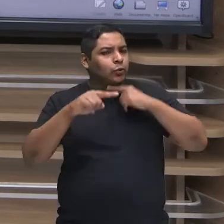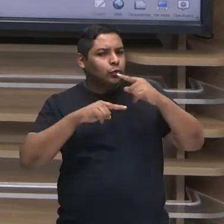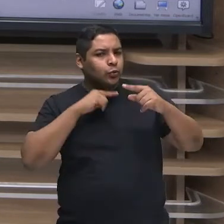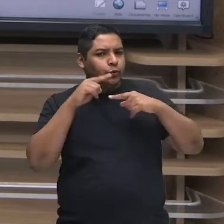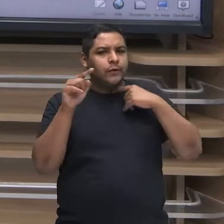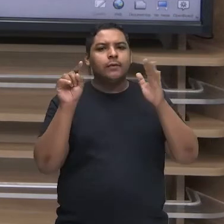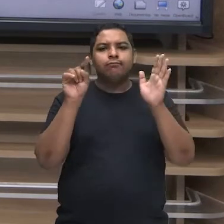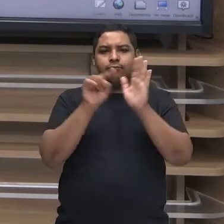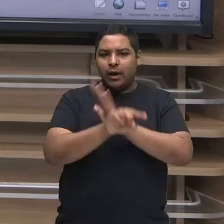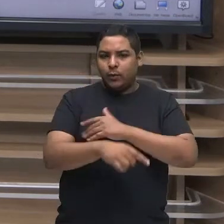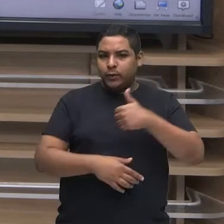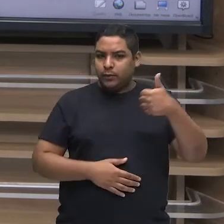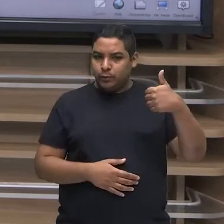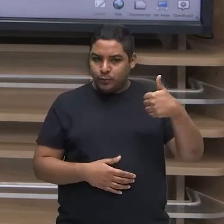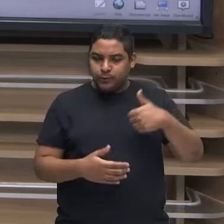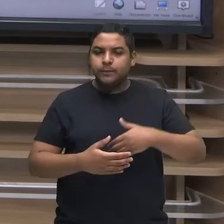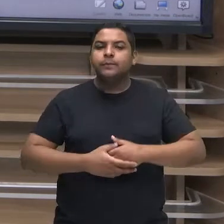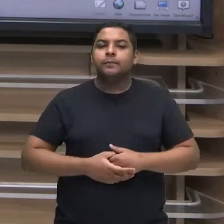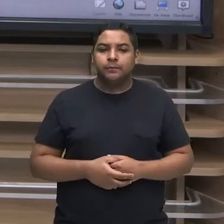primeira questão. Então, vamos